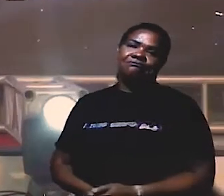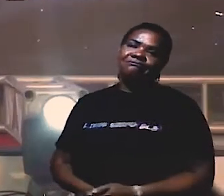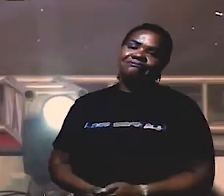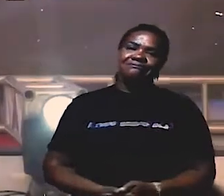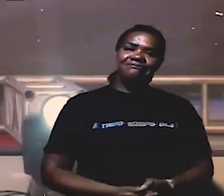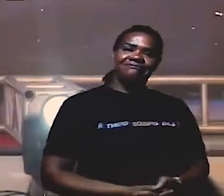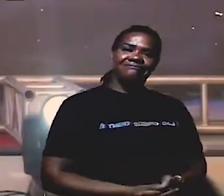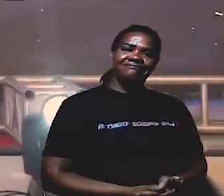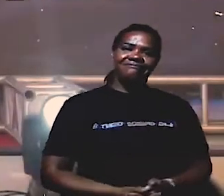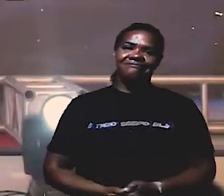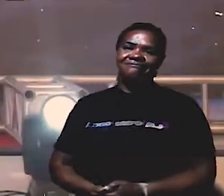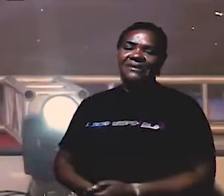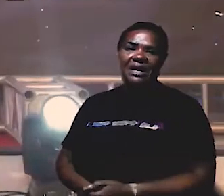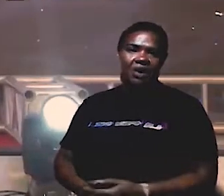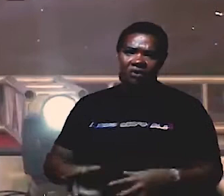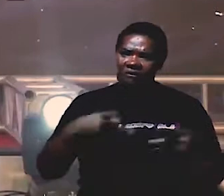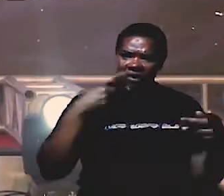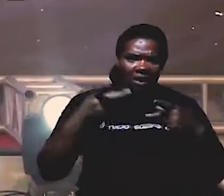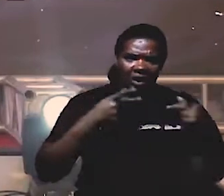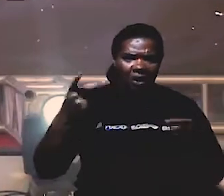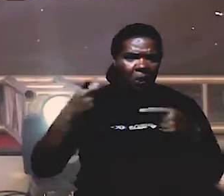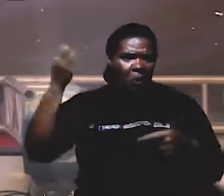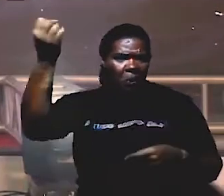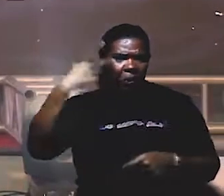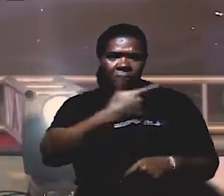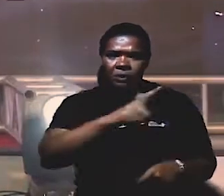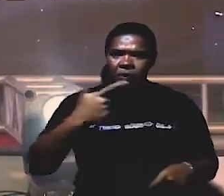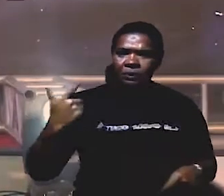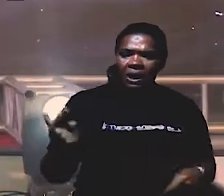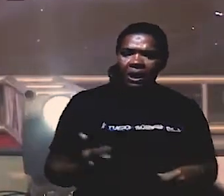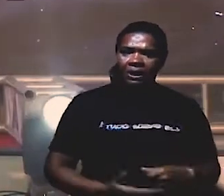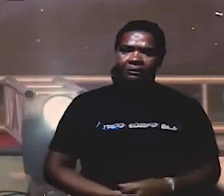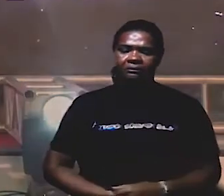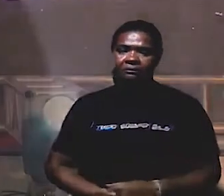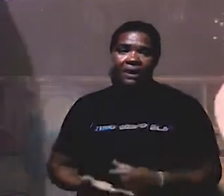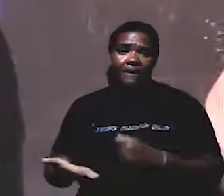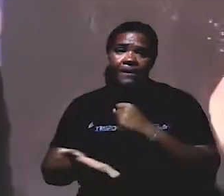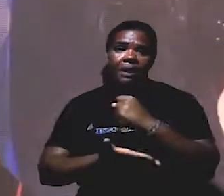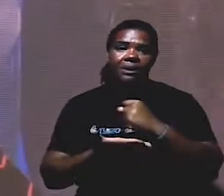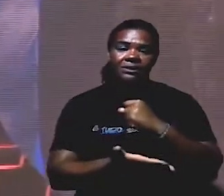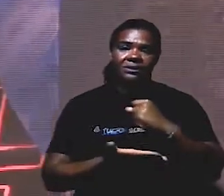Eu não estou falando de luzes, eu estou falando de estrutura. Não, só para você entender.